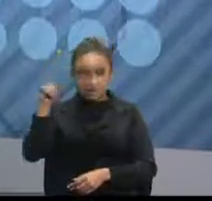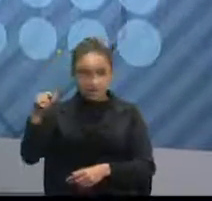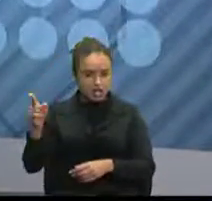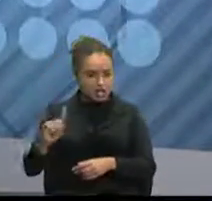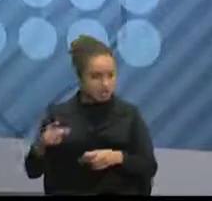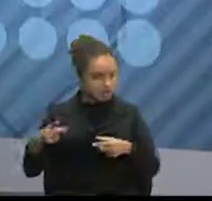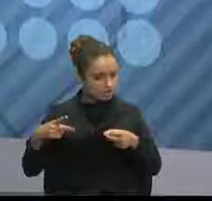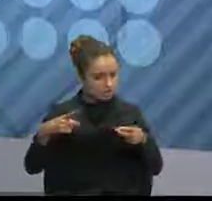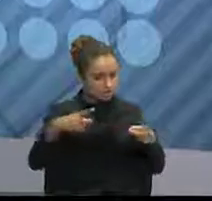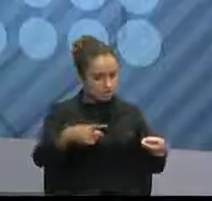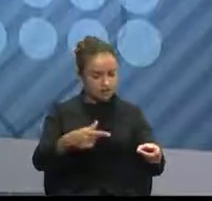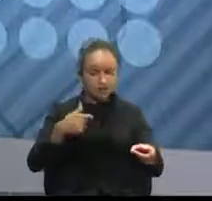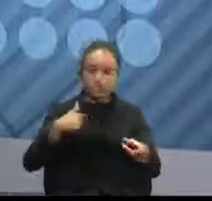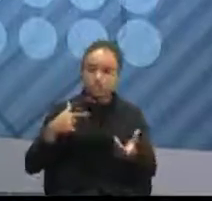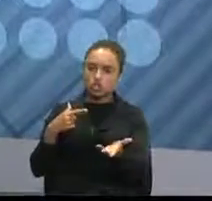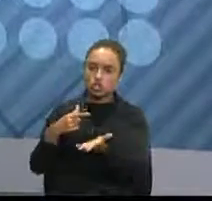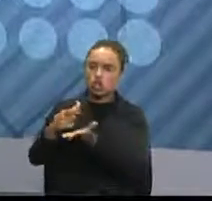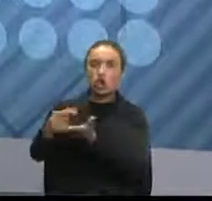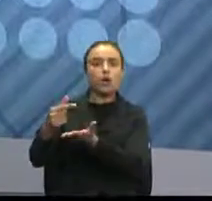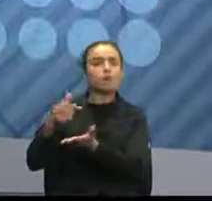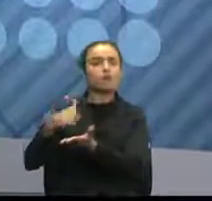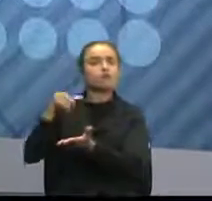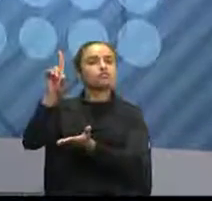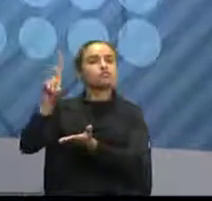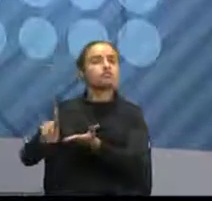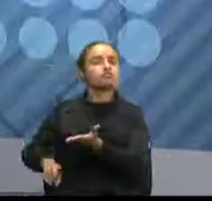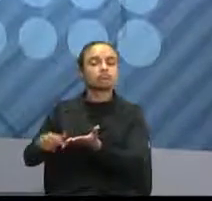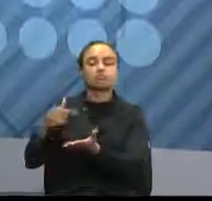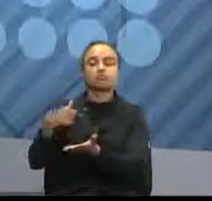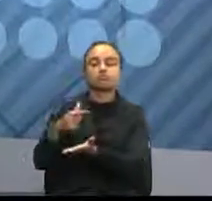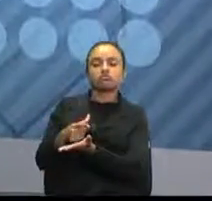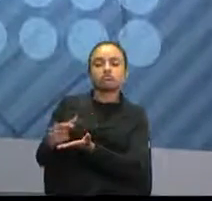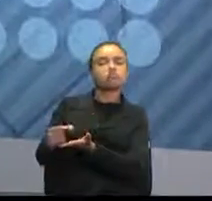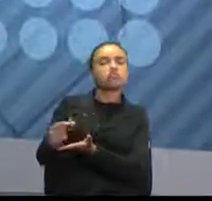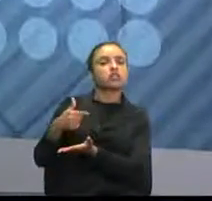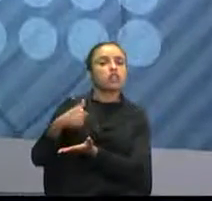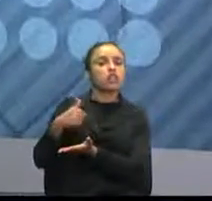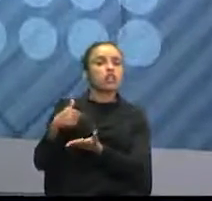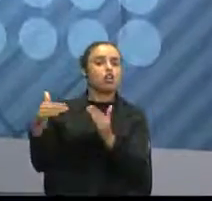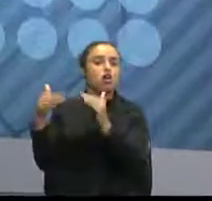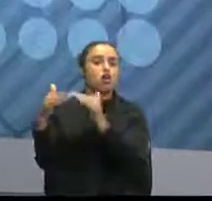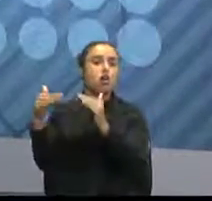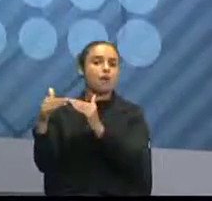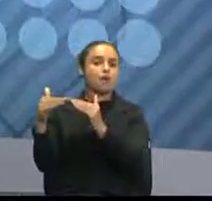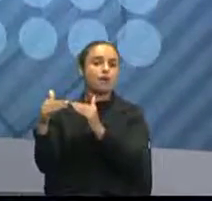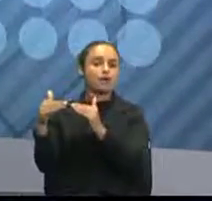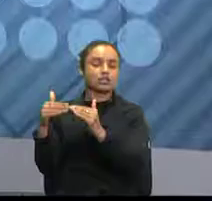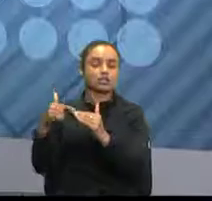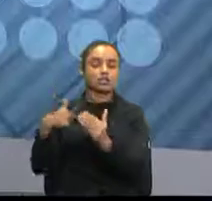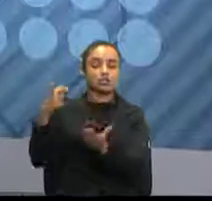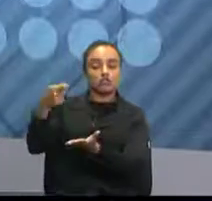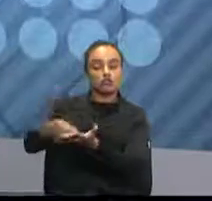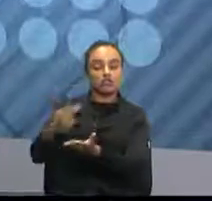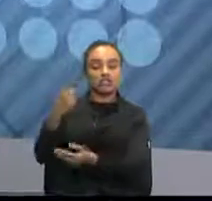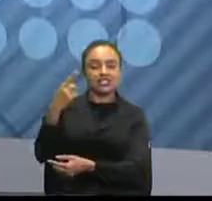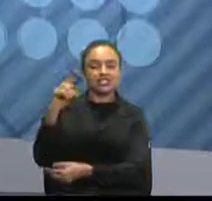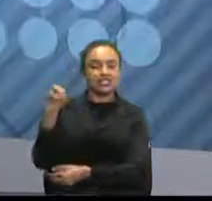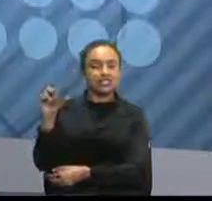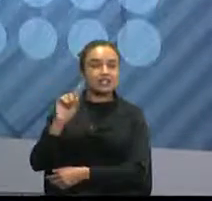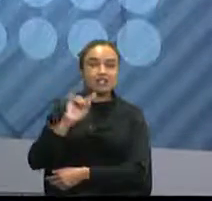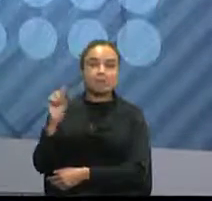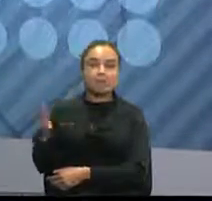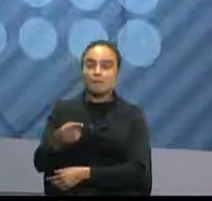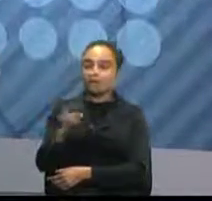compra o direito comprou o direito de comprar a sua casa vou te dar 10 mil reais que é um prêmio